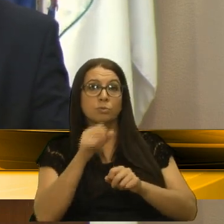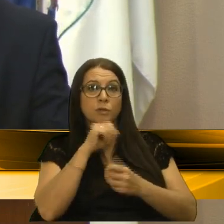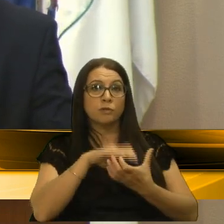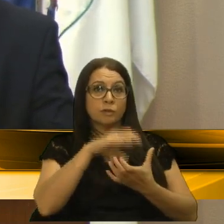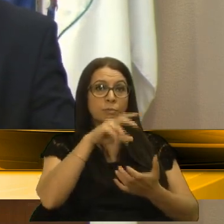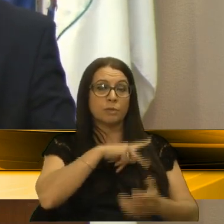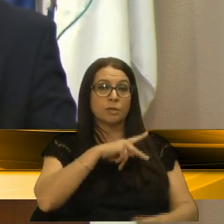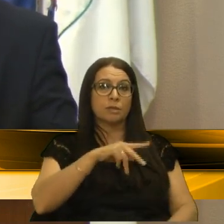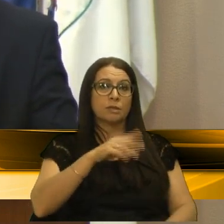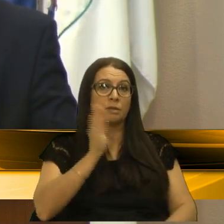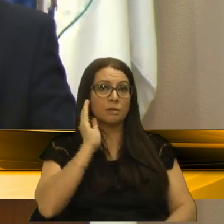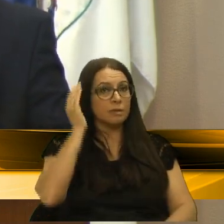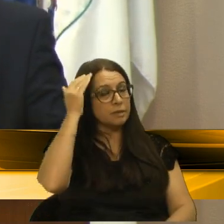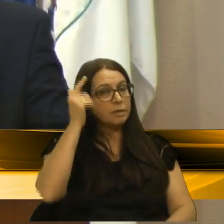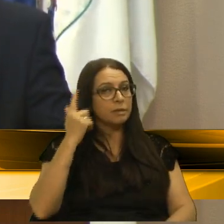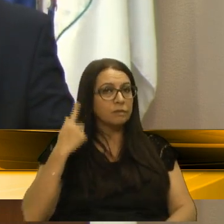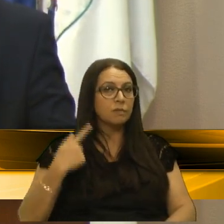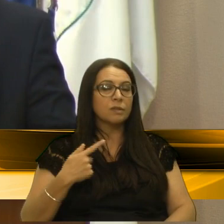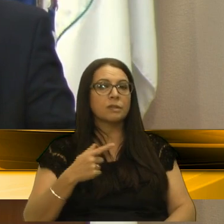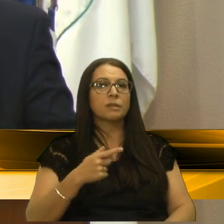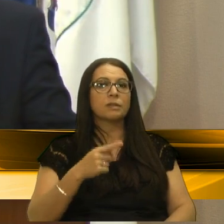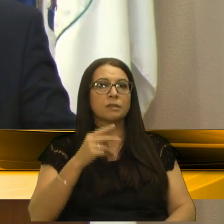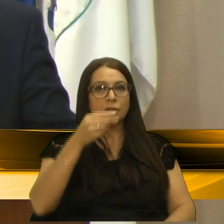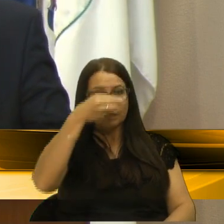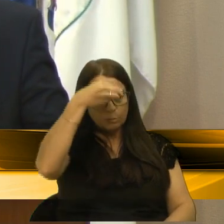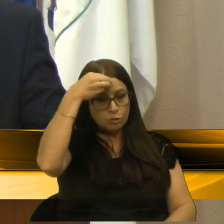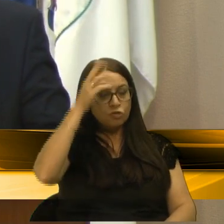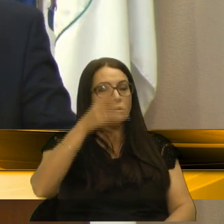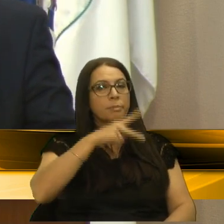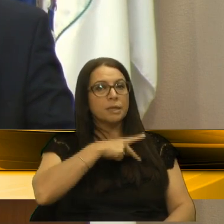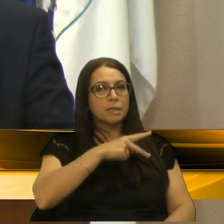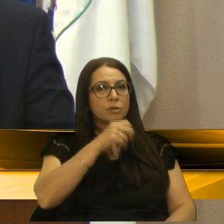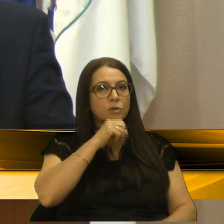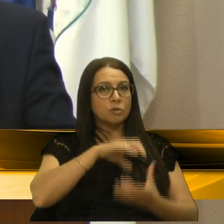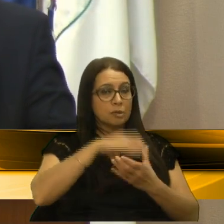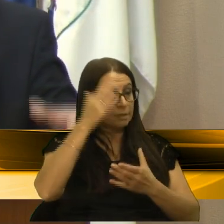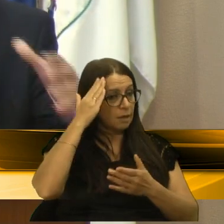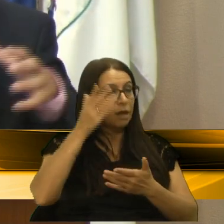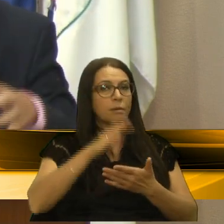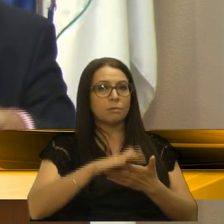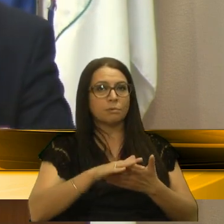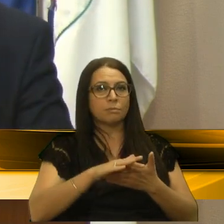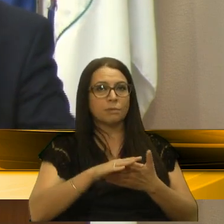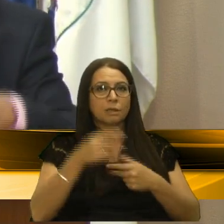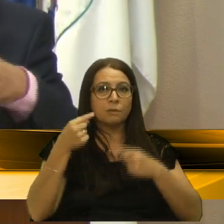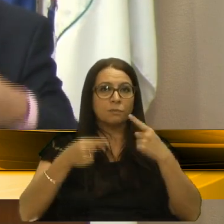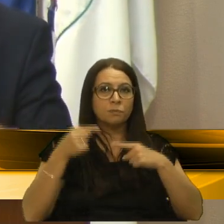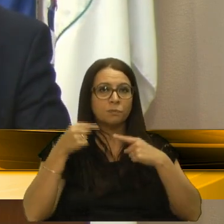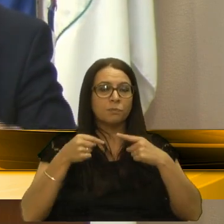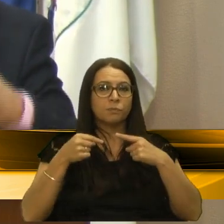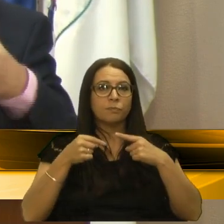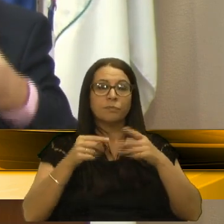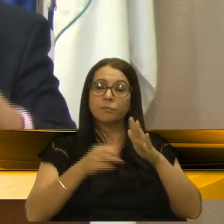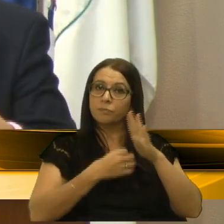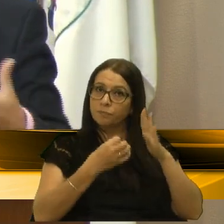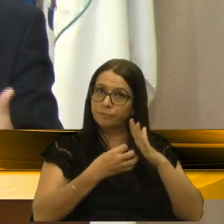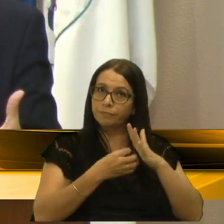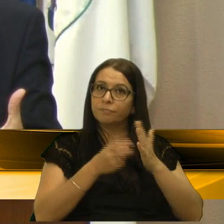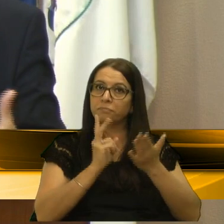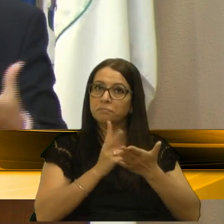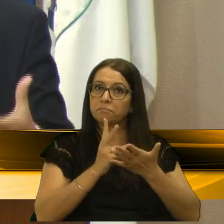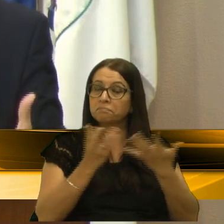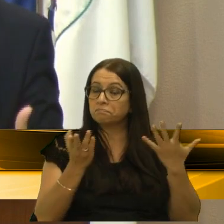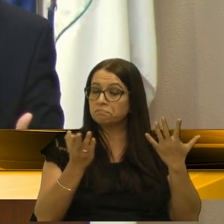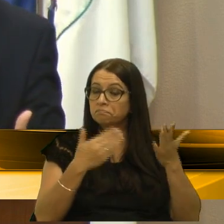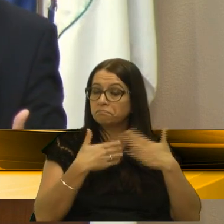comissão, Felipe, a vereadora Gladys, o vereador Kiko, que já foram presidente da comissão do idoso, sabem disso. Nós estamos discutindo isso. E as empresas, pouco